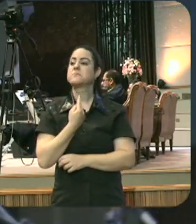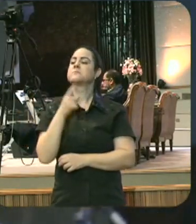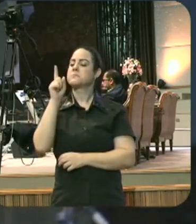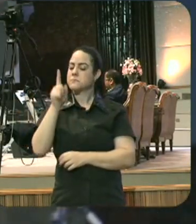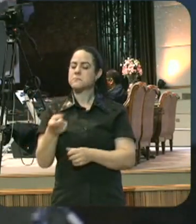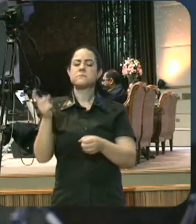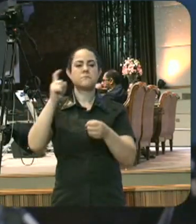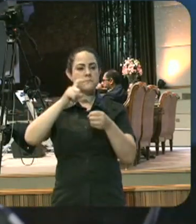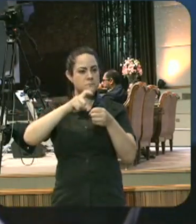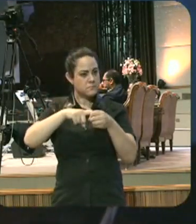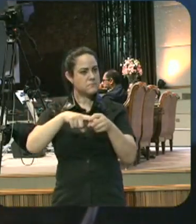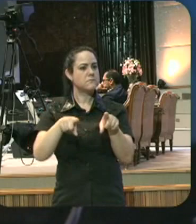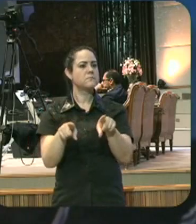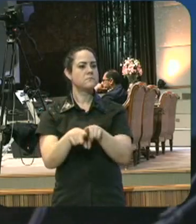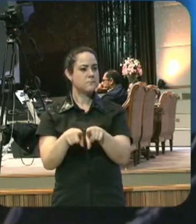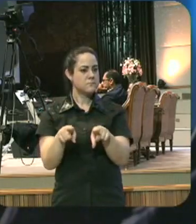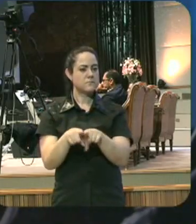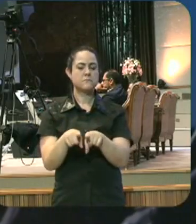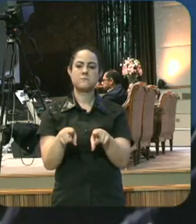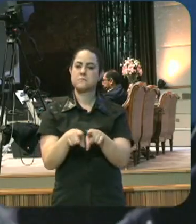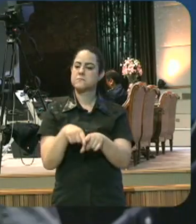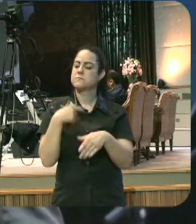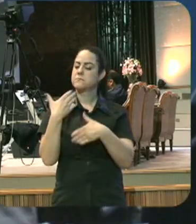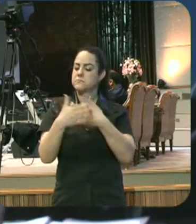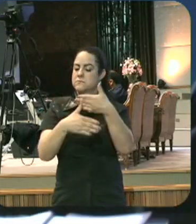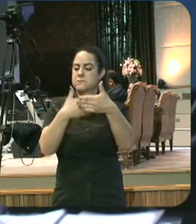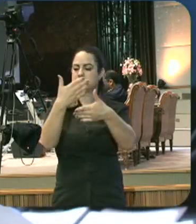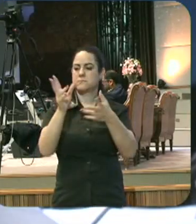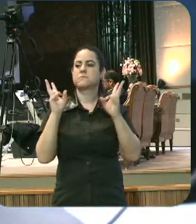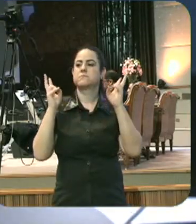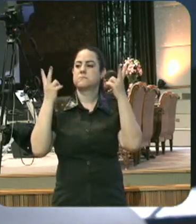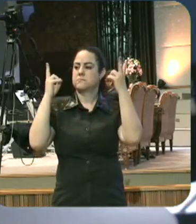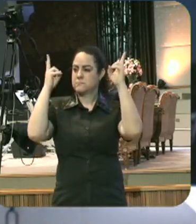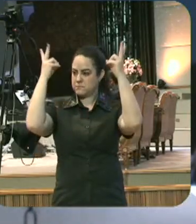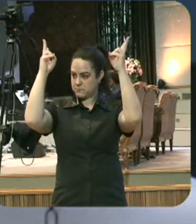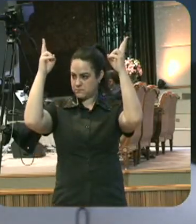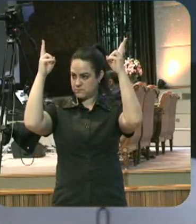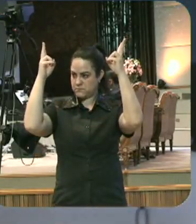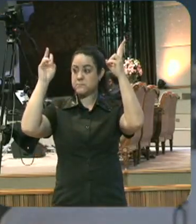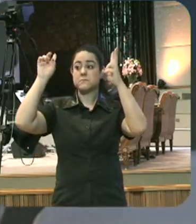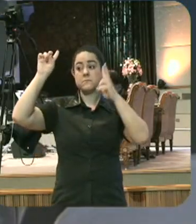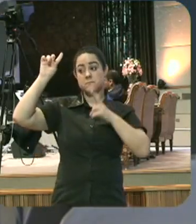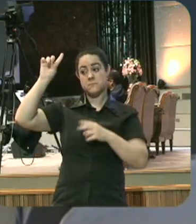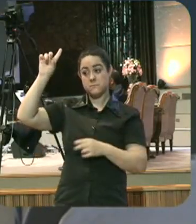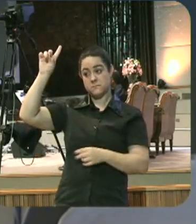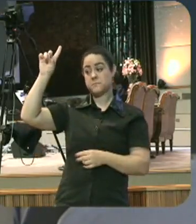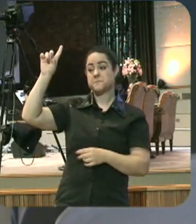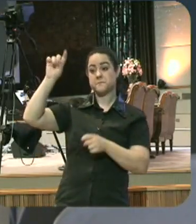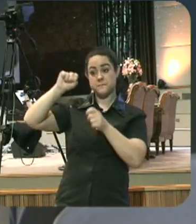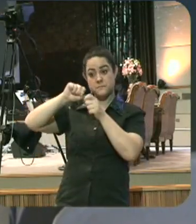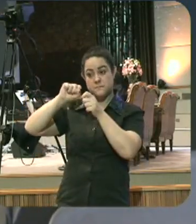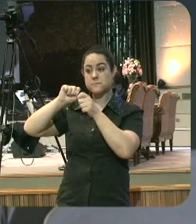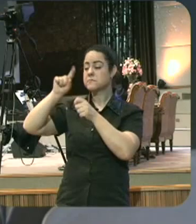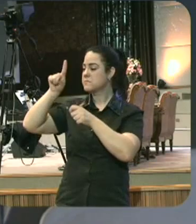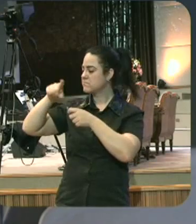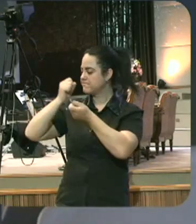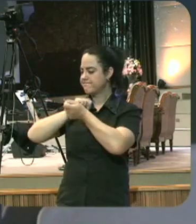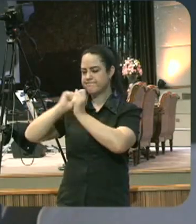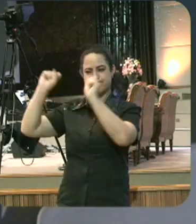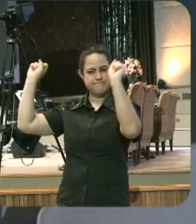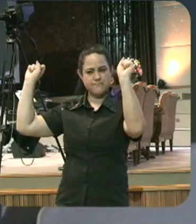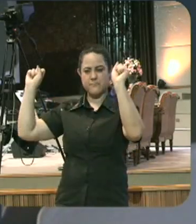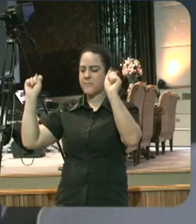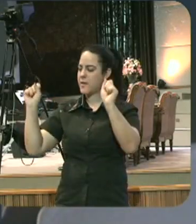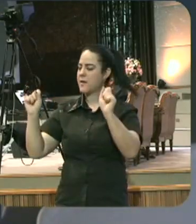somos participantes do processo da vitória. Deus está fazendo o que é imponderável, mas